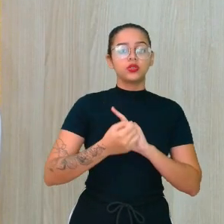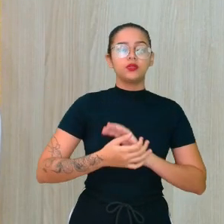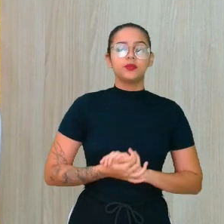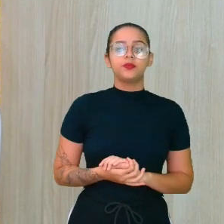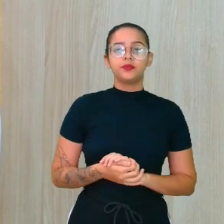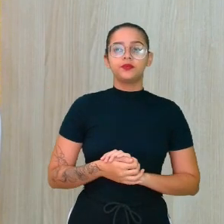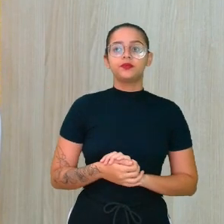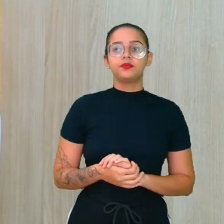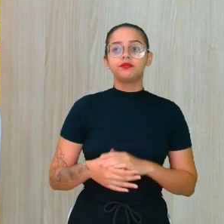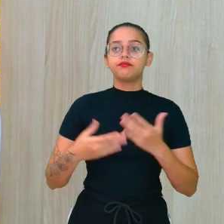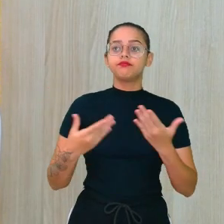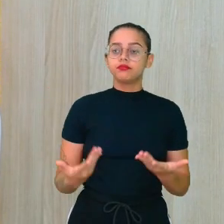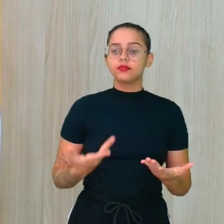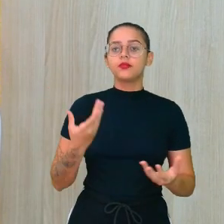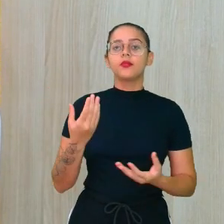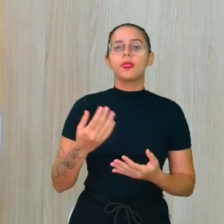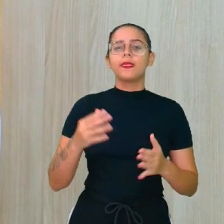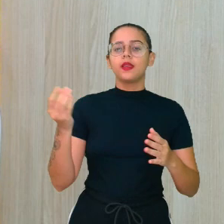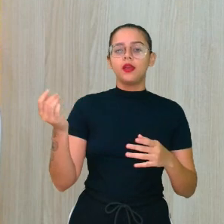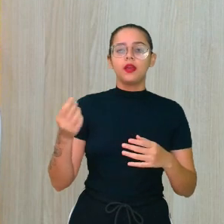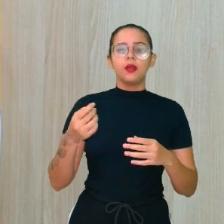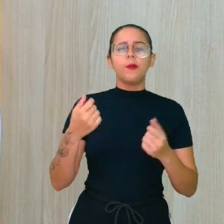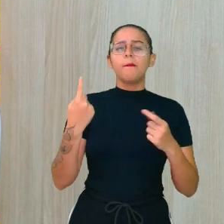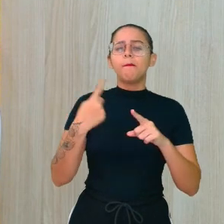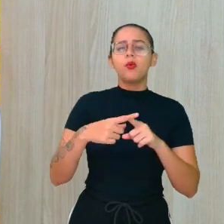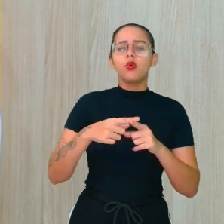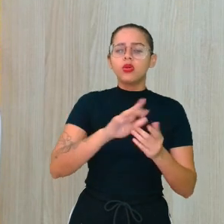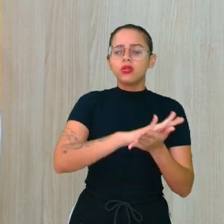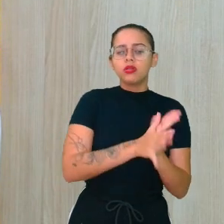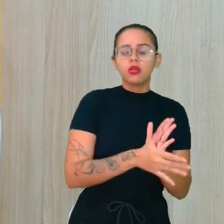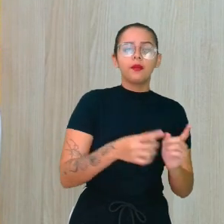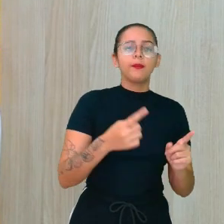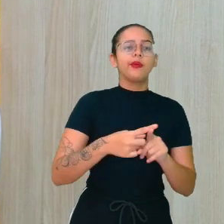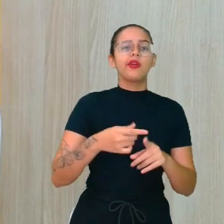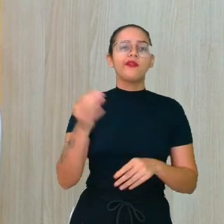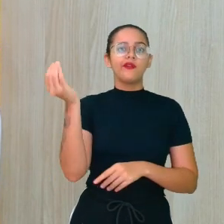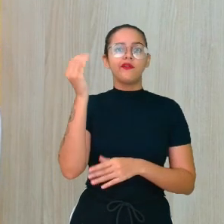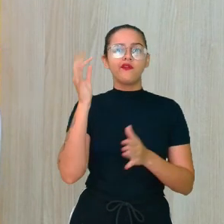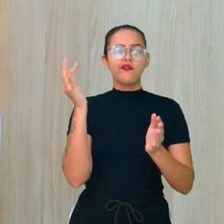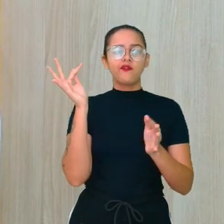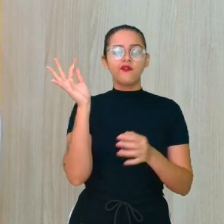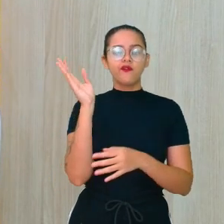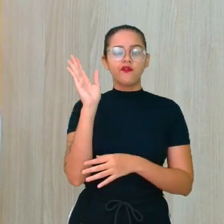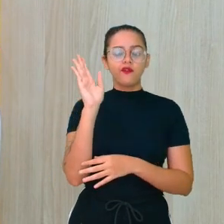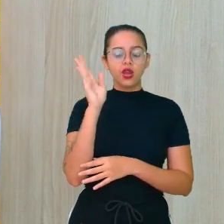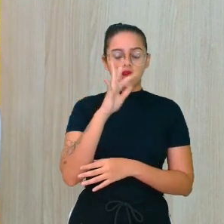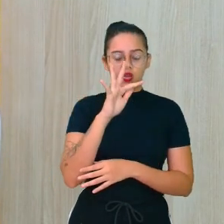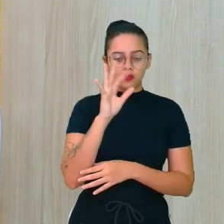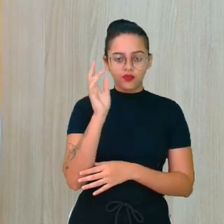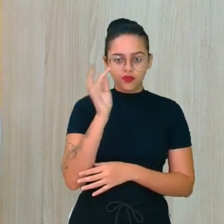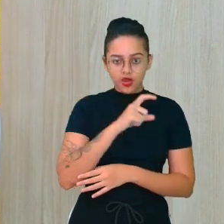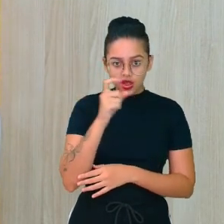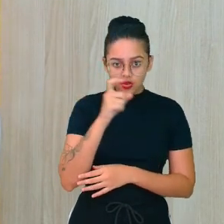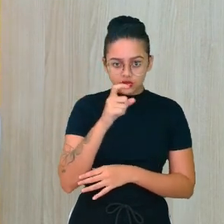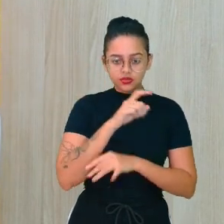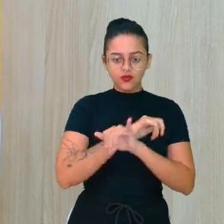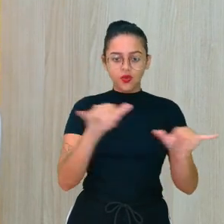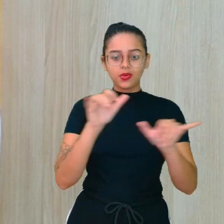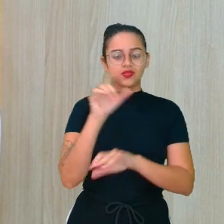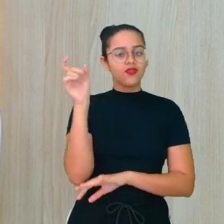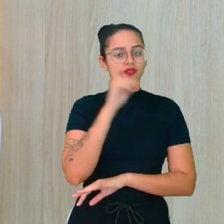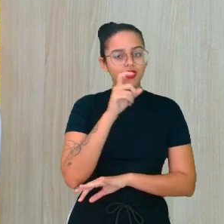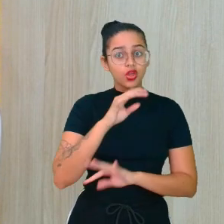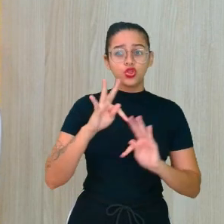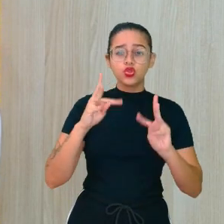Ela se disseminou justamente por falsas informações, por falta de tratamento médico adequado. Não são todos